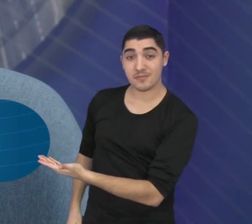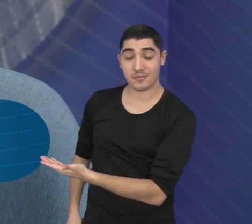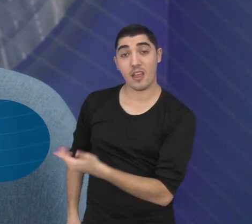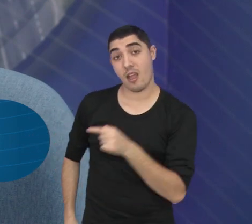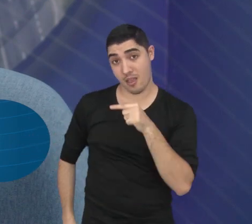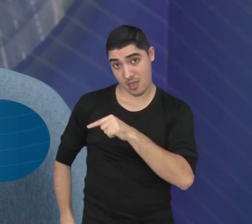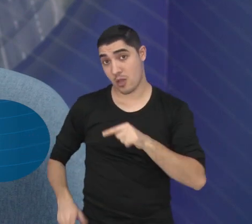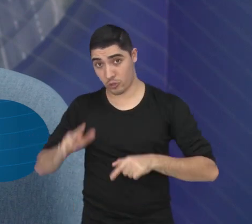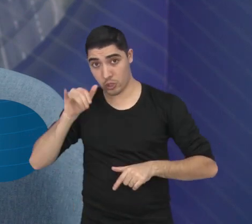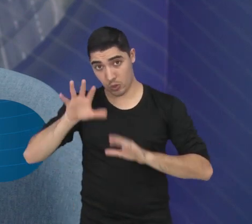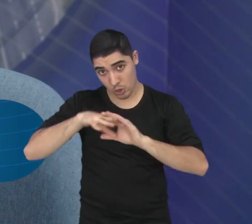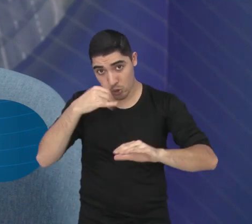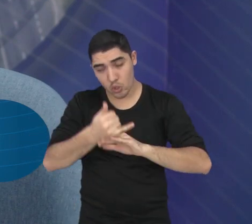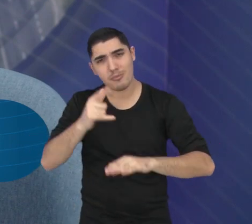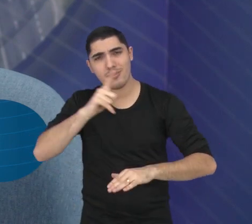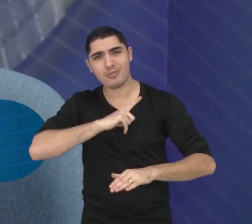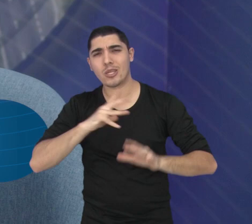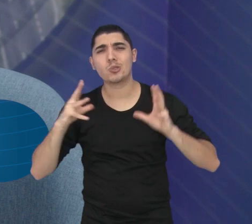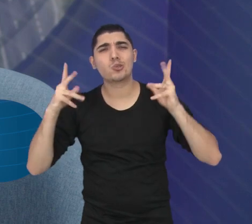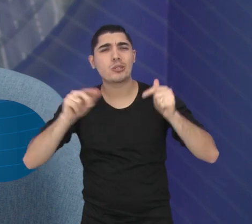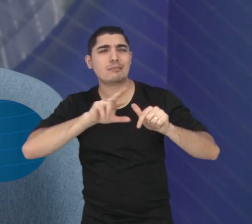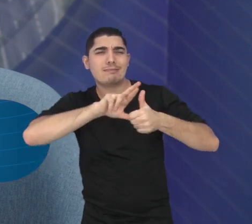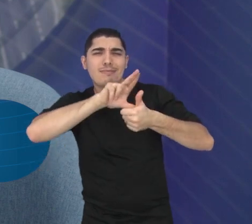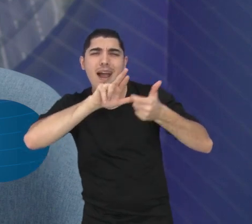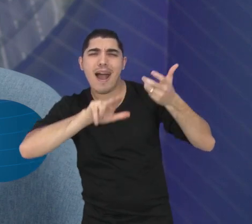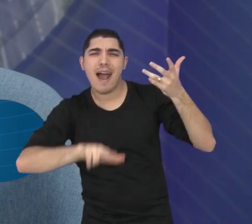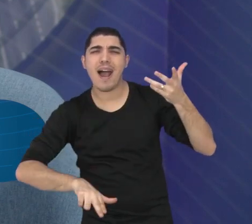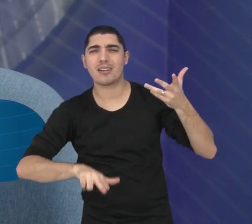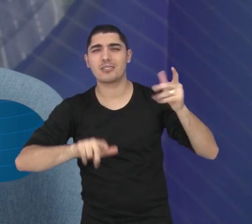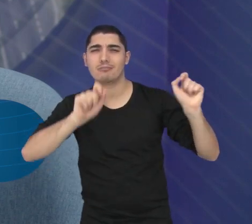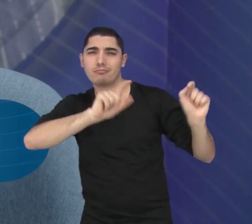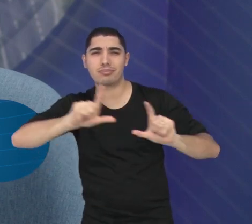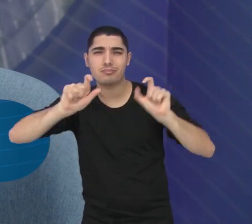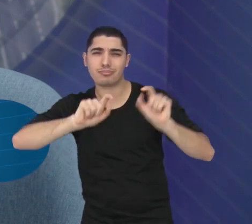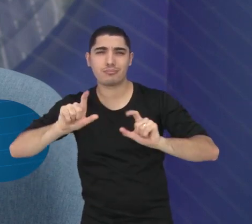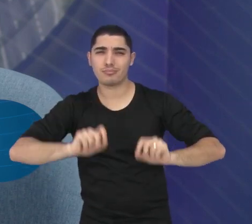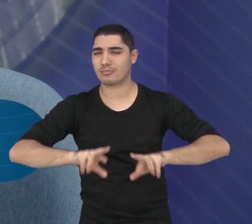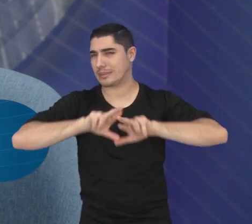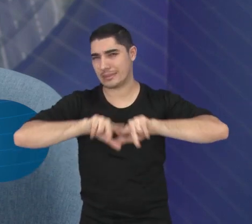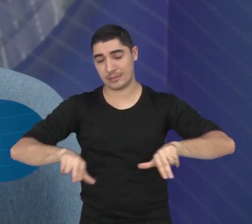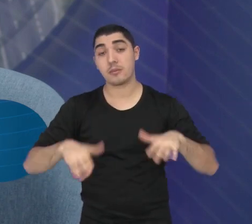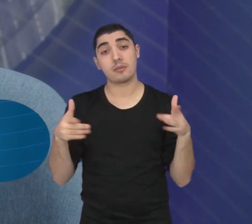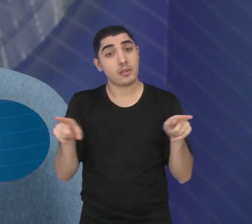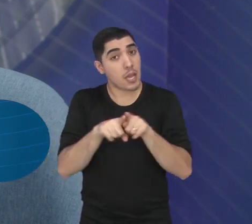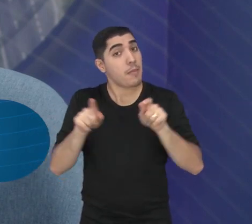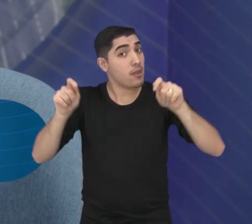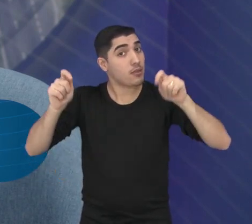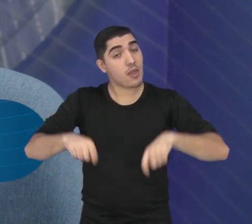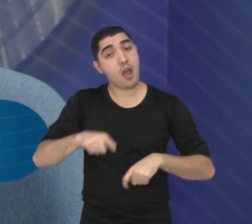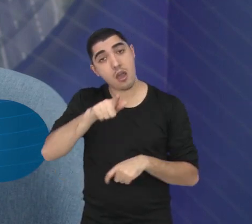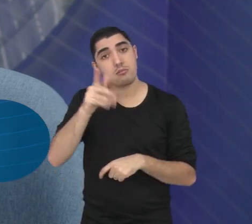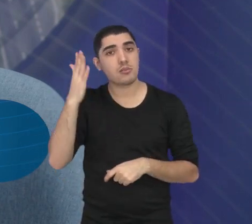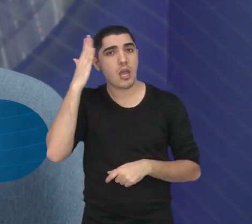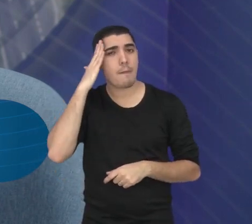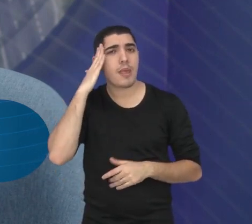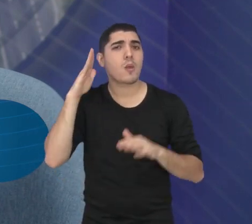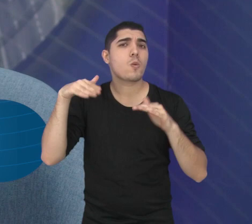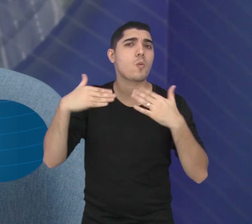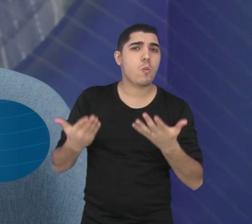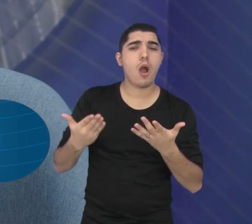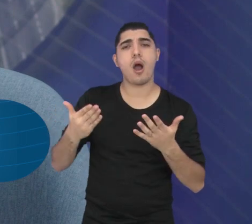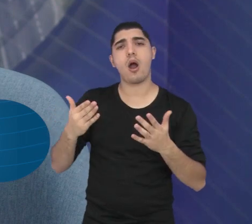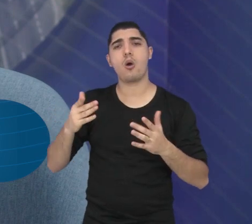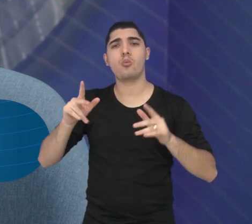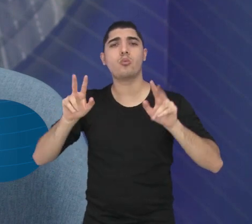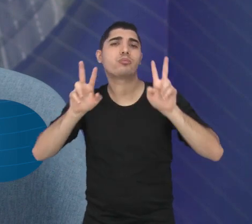youtube.com/câmarasjc. Lá vocês encontram também toda a programação variadíssima aqui da TV. E vocês podem acompanhar também as pautas